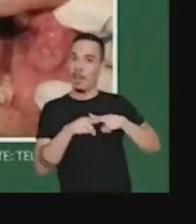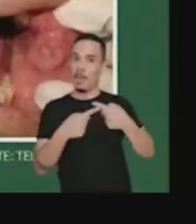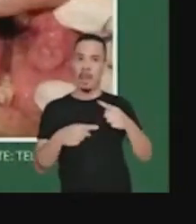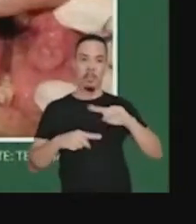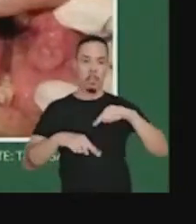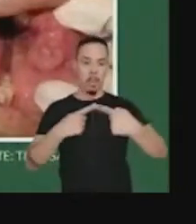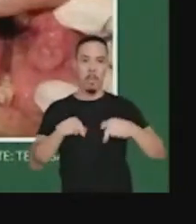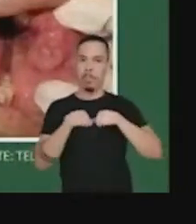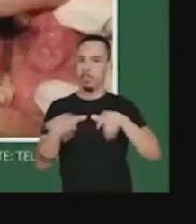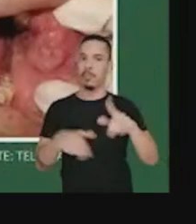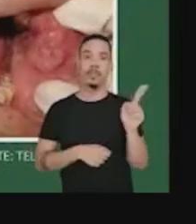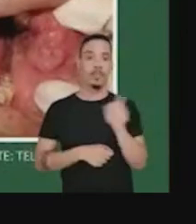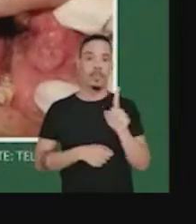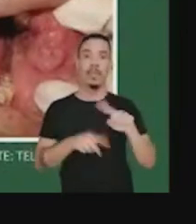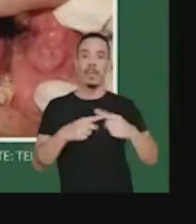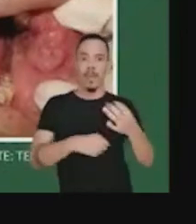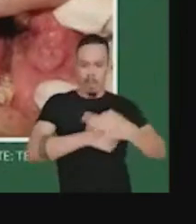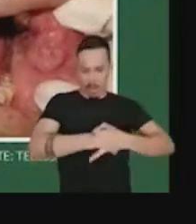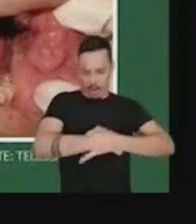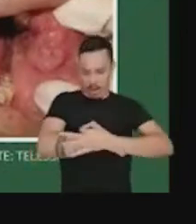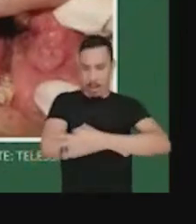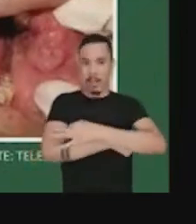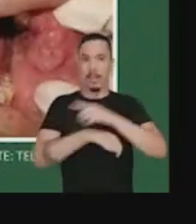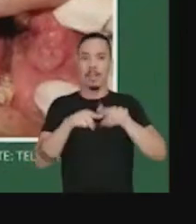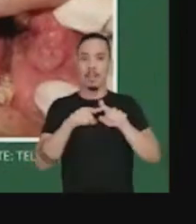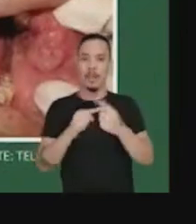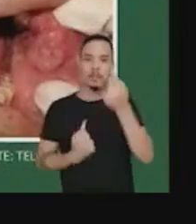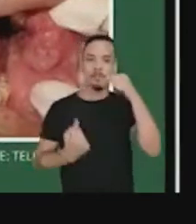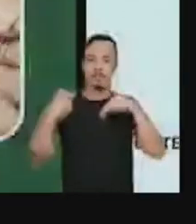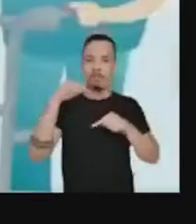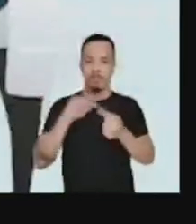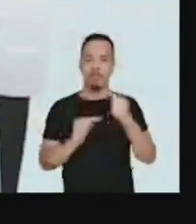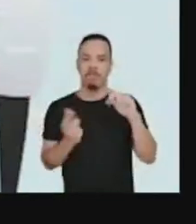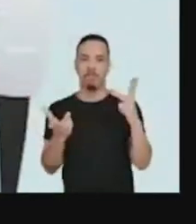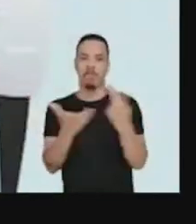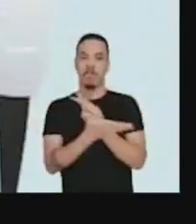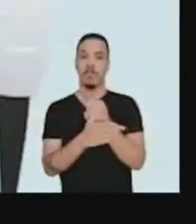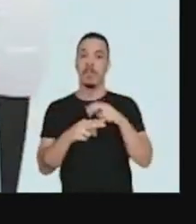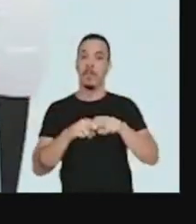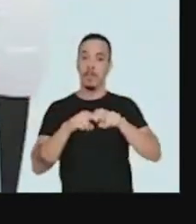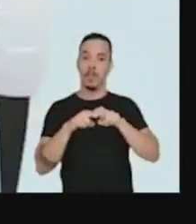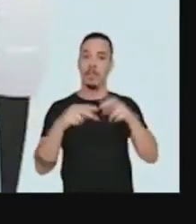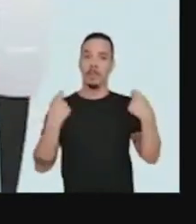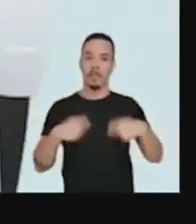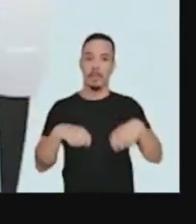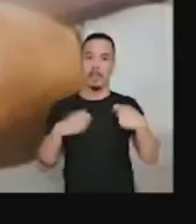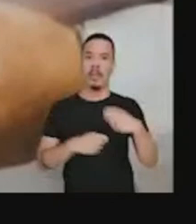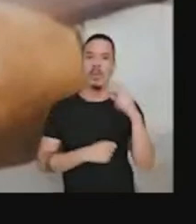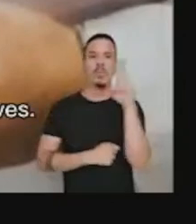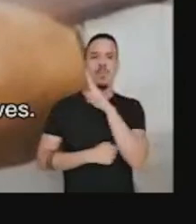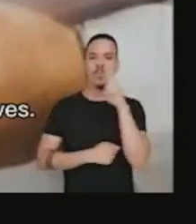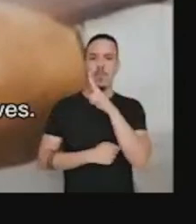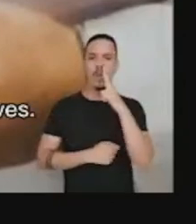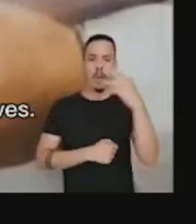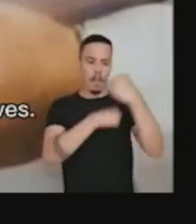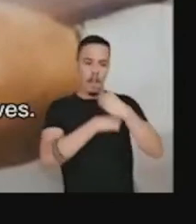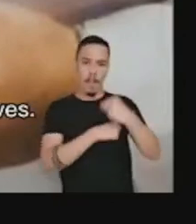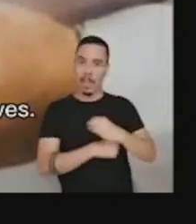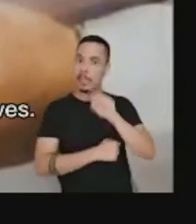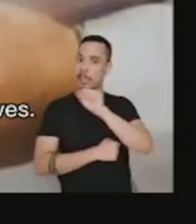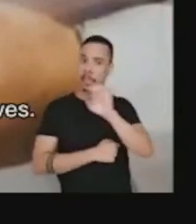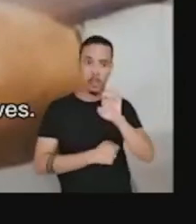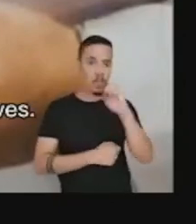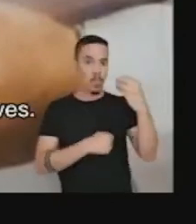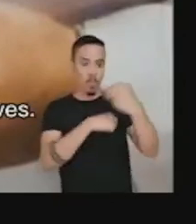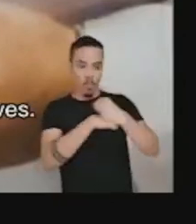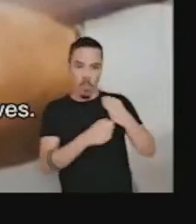não contagiosa, que gera lesões na pele e nas mucosas das vias aéreas superiores. Por isso, é necessário cuidados imediatos. Caso